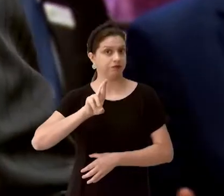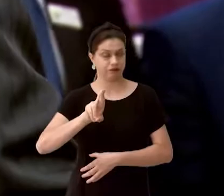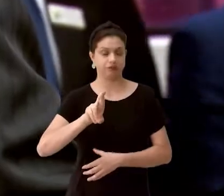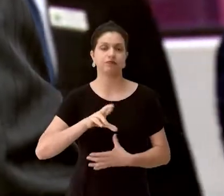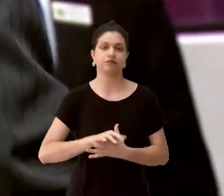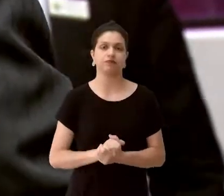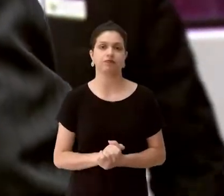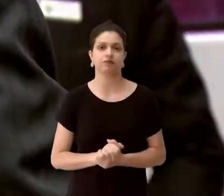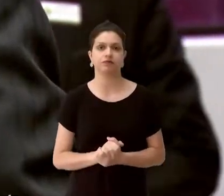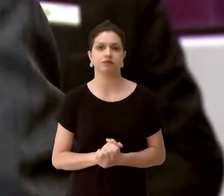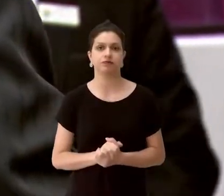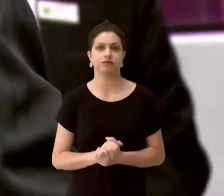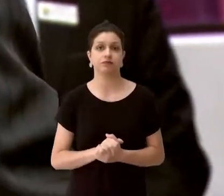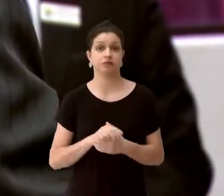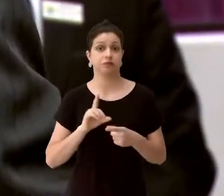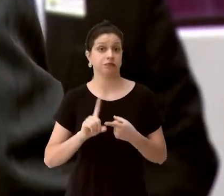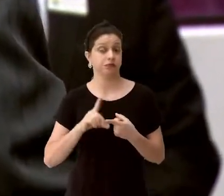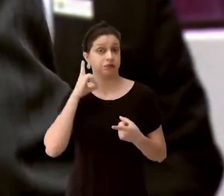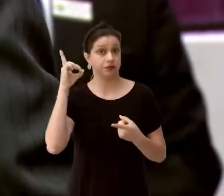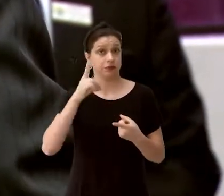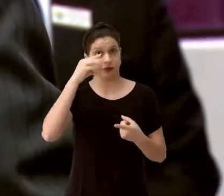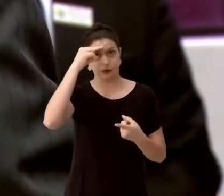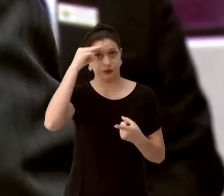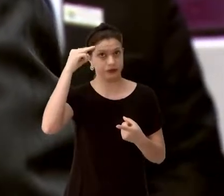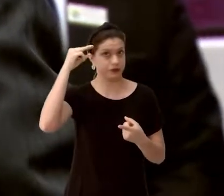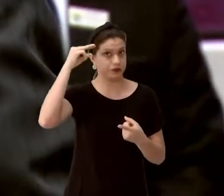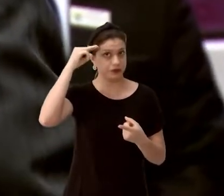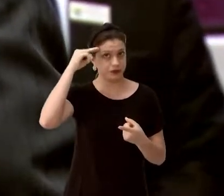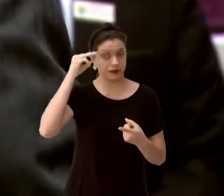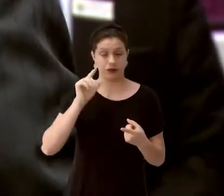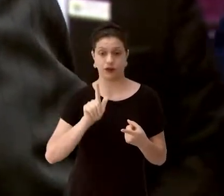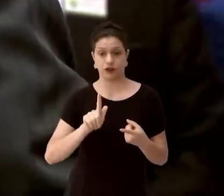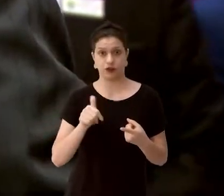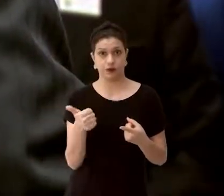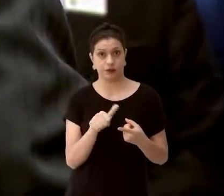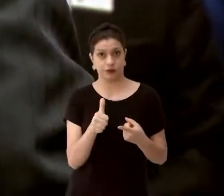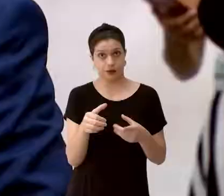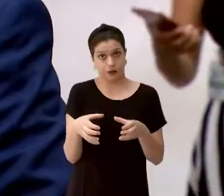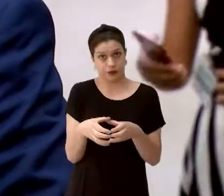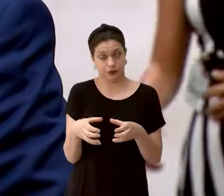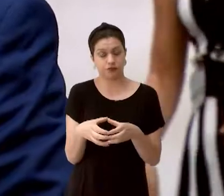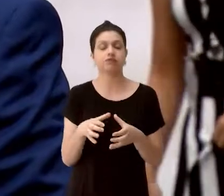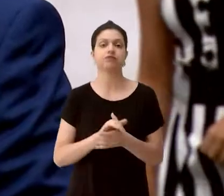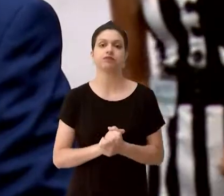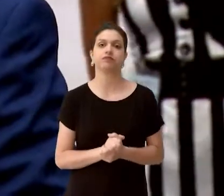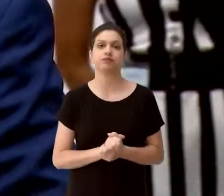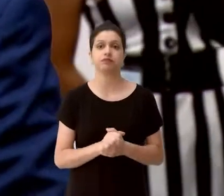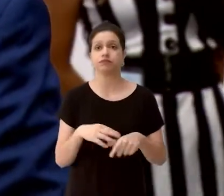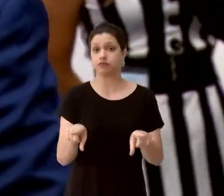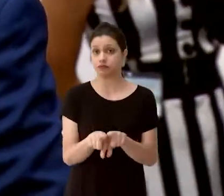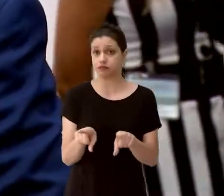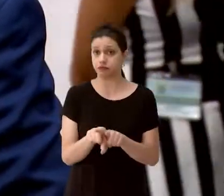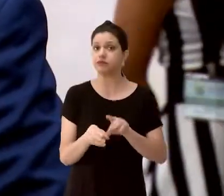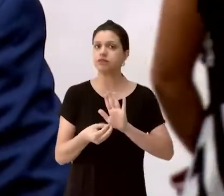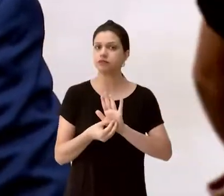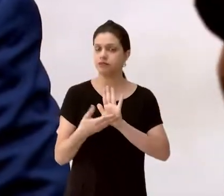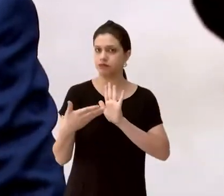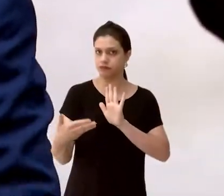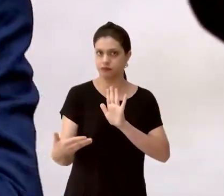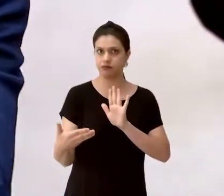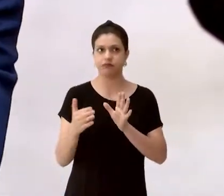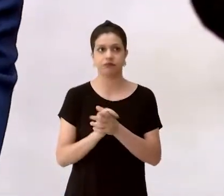O deputado Evander Vendramini, do G11, do Bloco Parlamentar G11, também foi indicado pela bancada